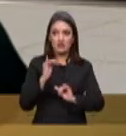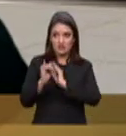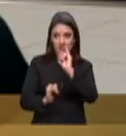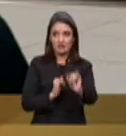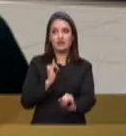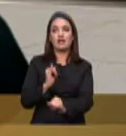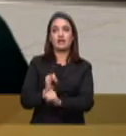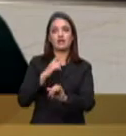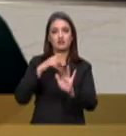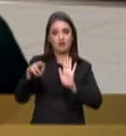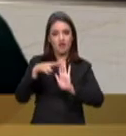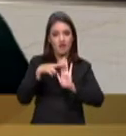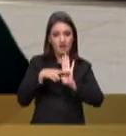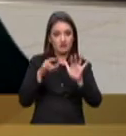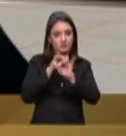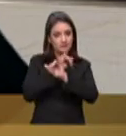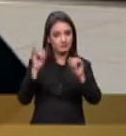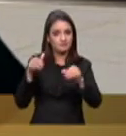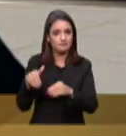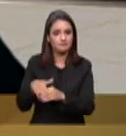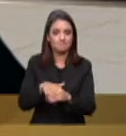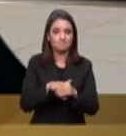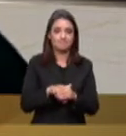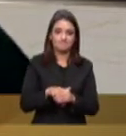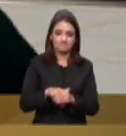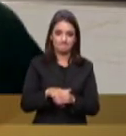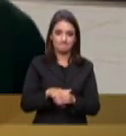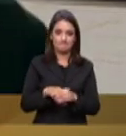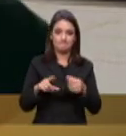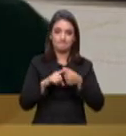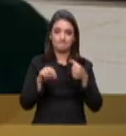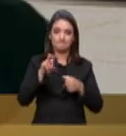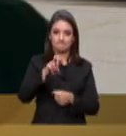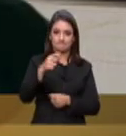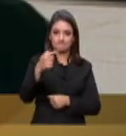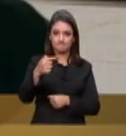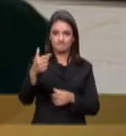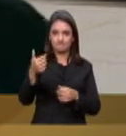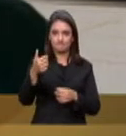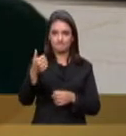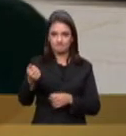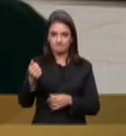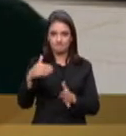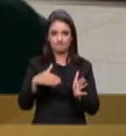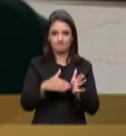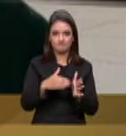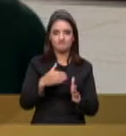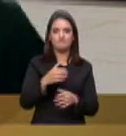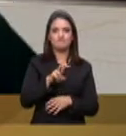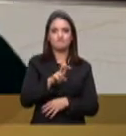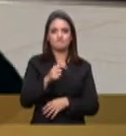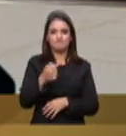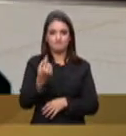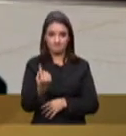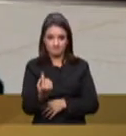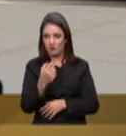internet, artigo 57A a 57I da lei 9.504/90.